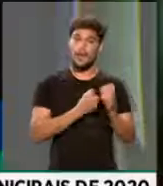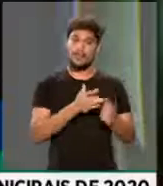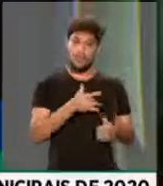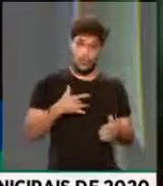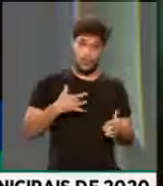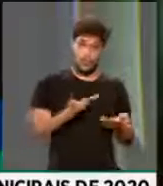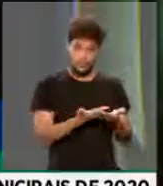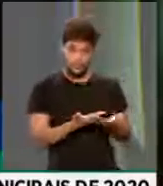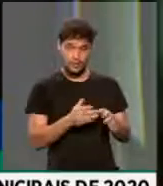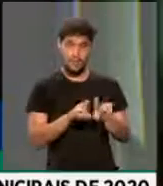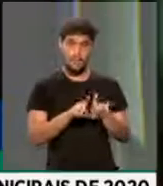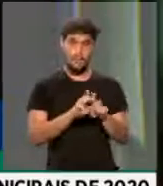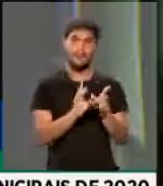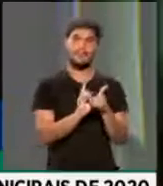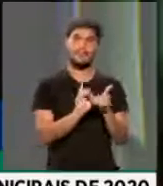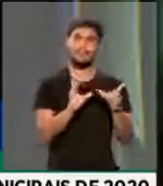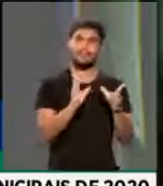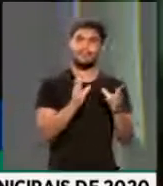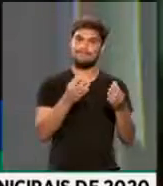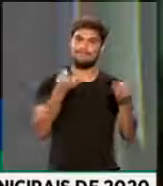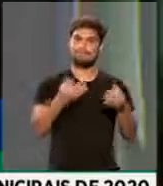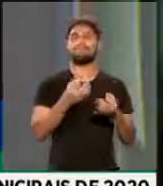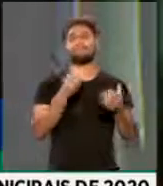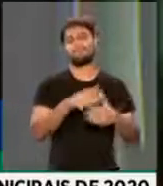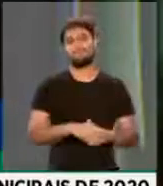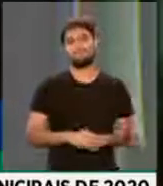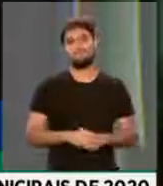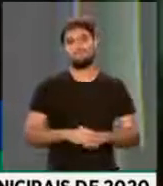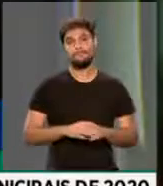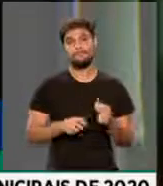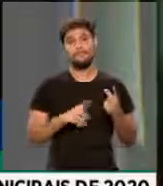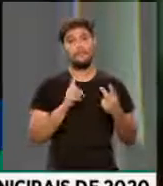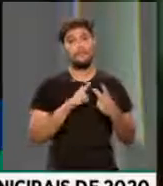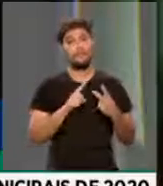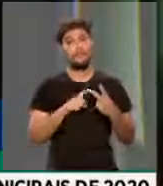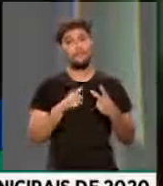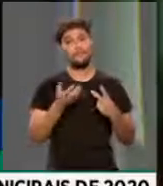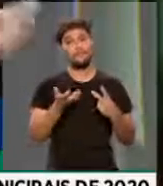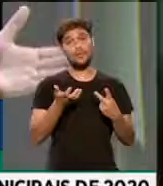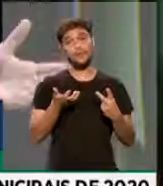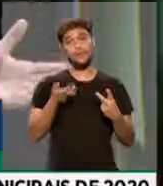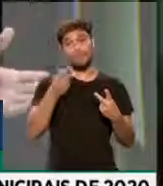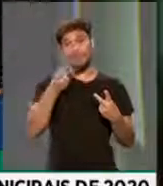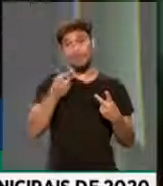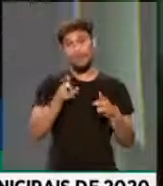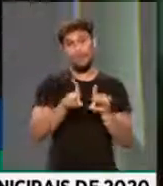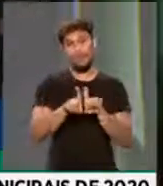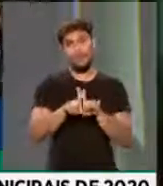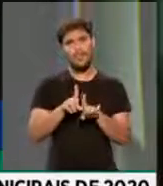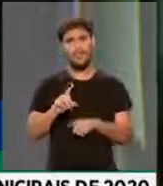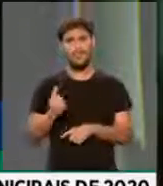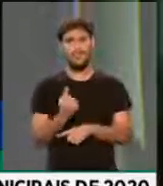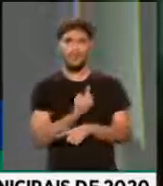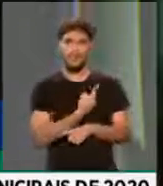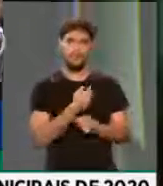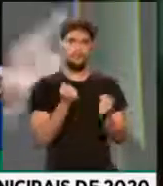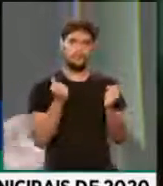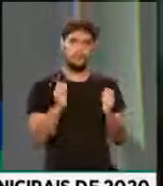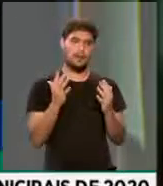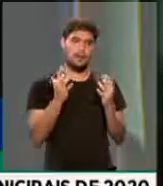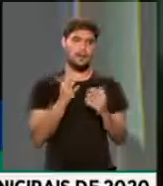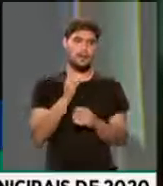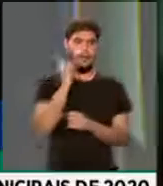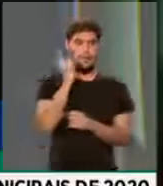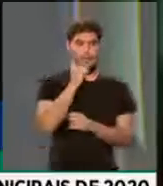democracia acertadamente. Segundo ponto, presidente, então estamos todos de parabéns, os